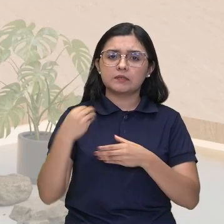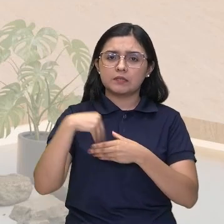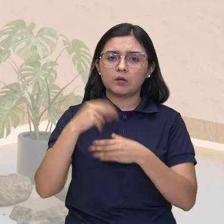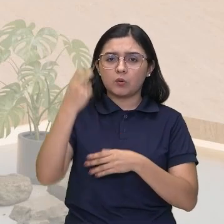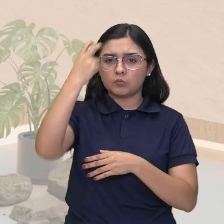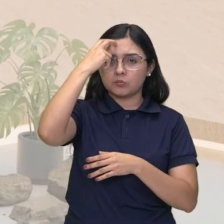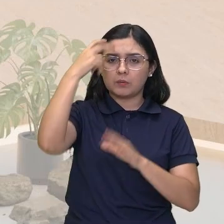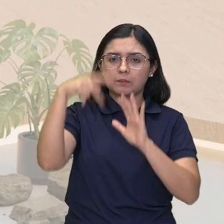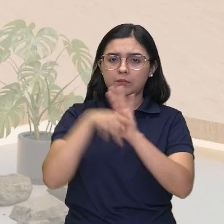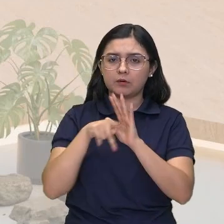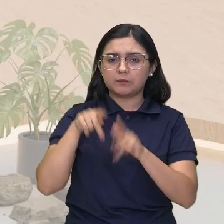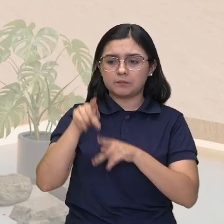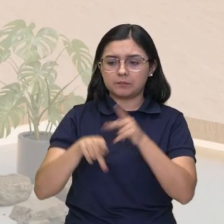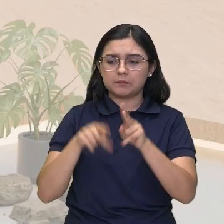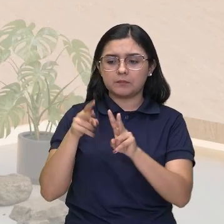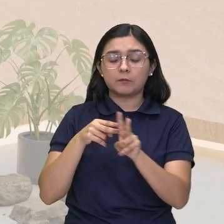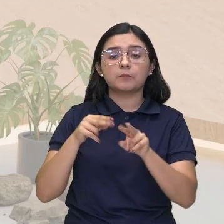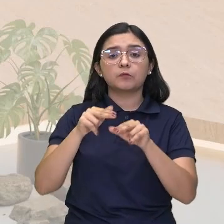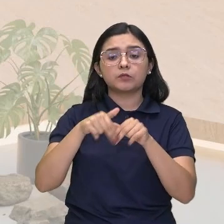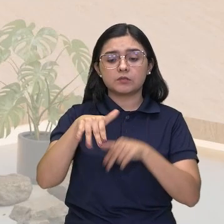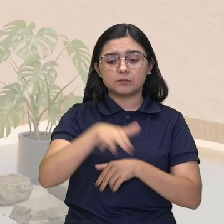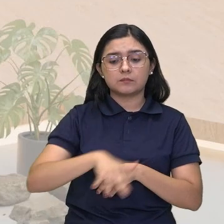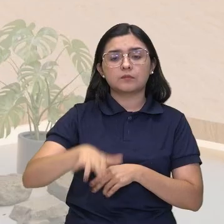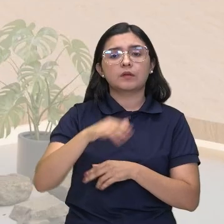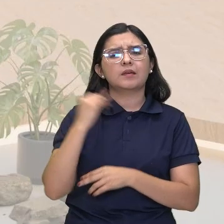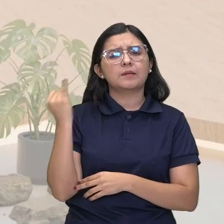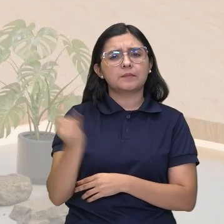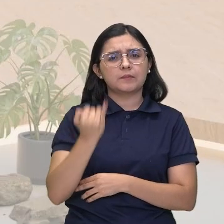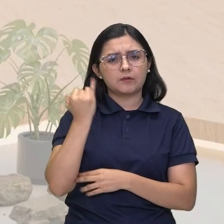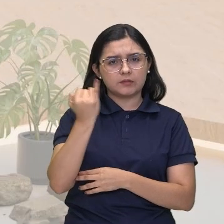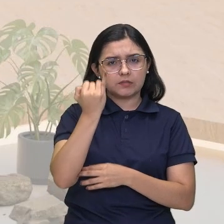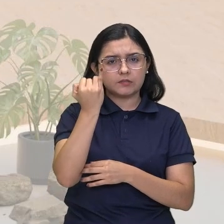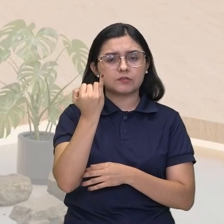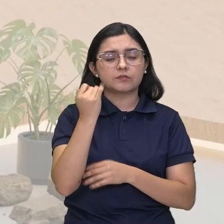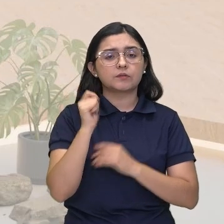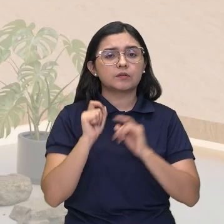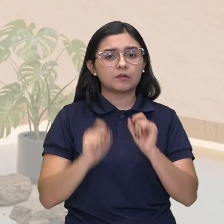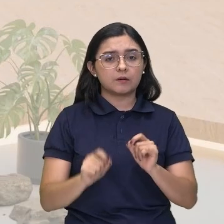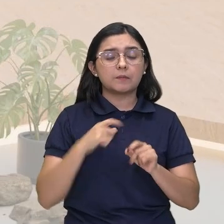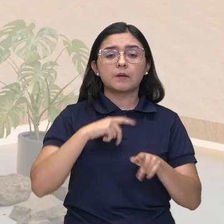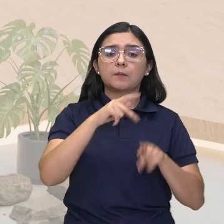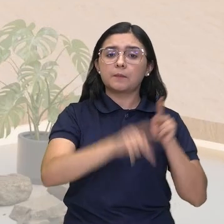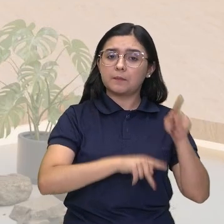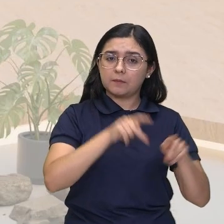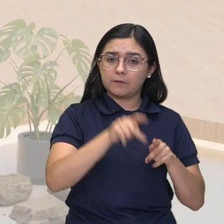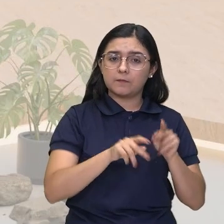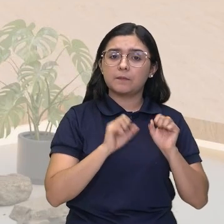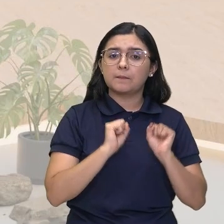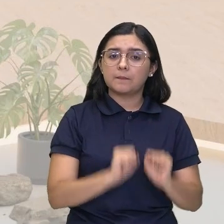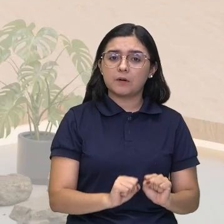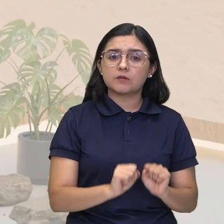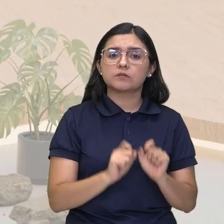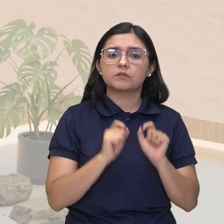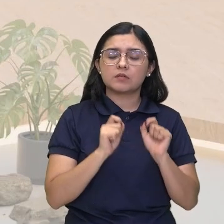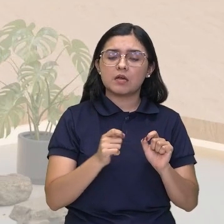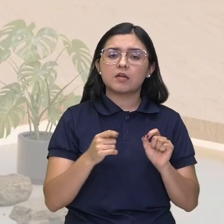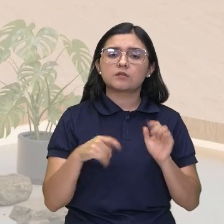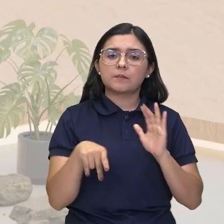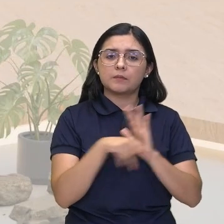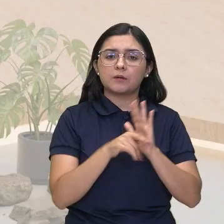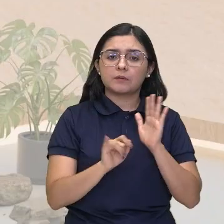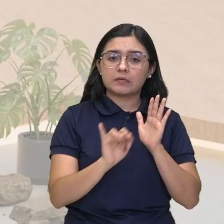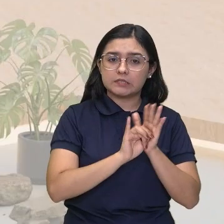esse território ele é importante, ele é fundamental, né, para que o povo possa fazer com que a sua